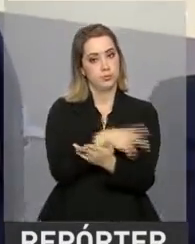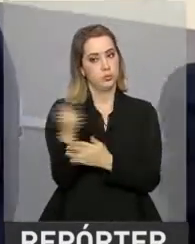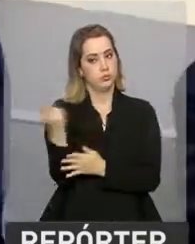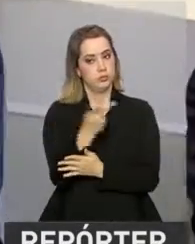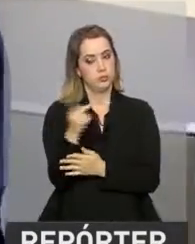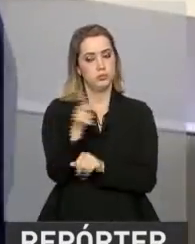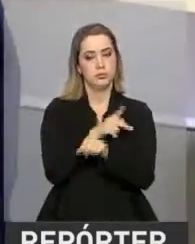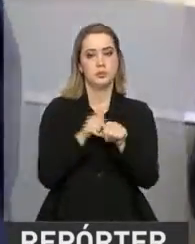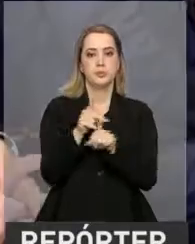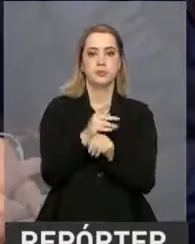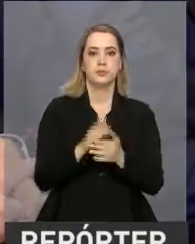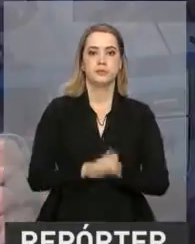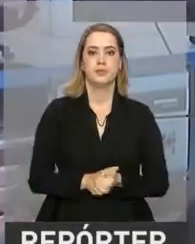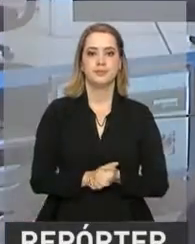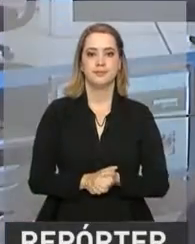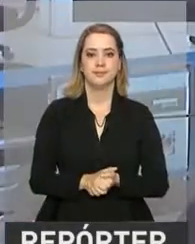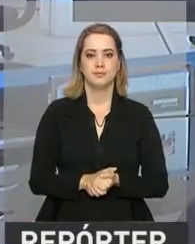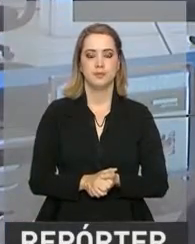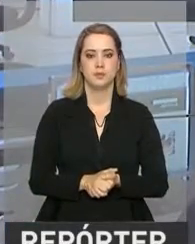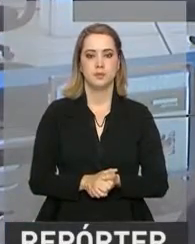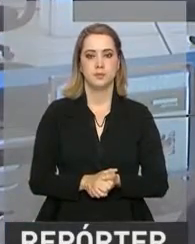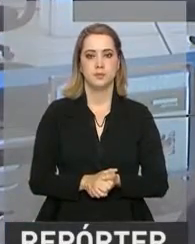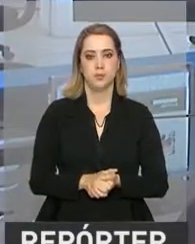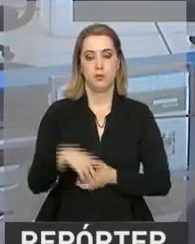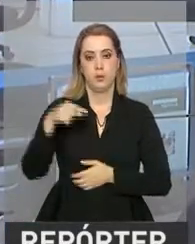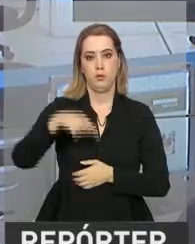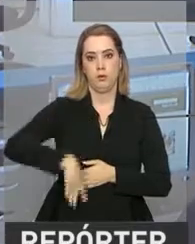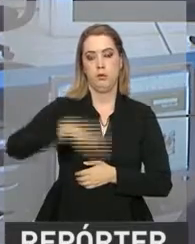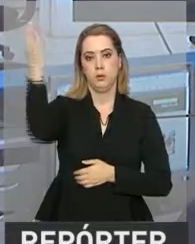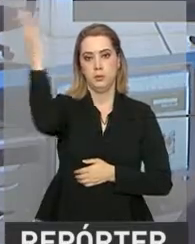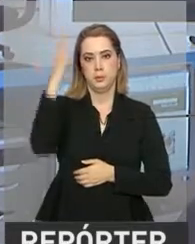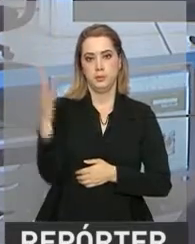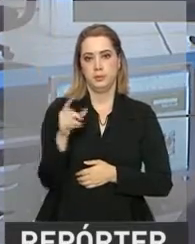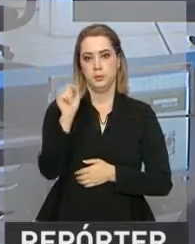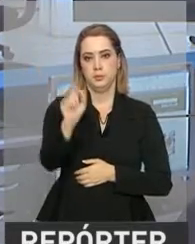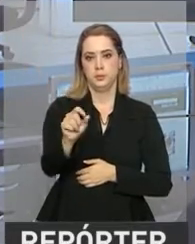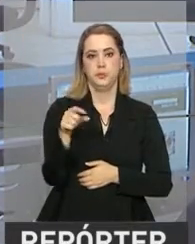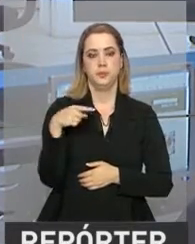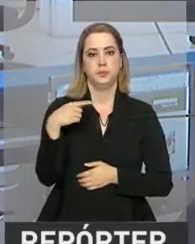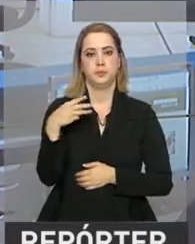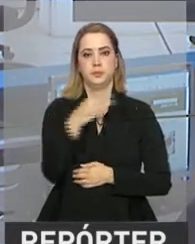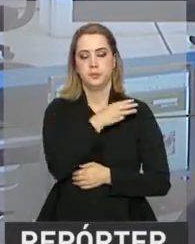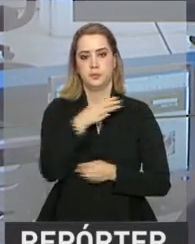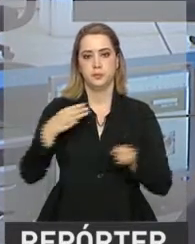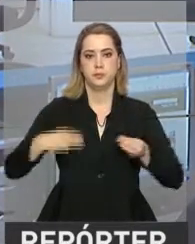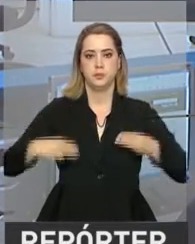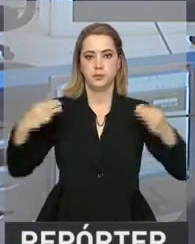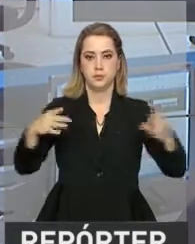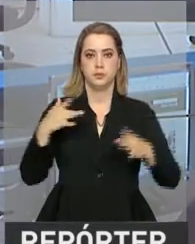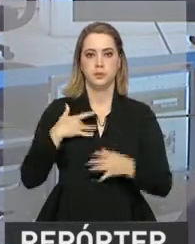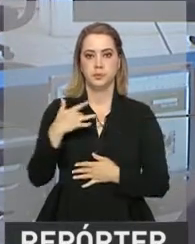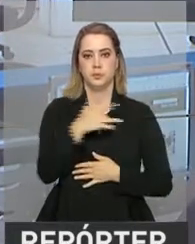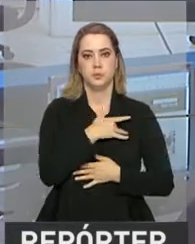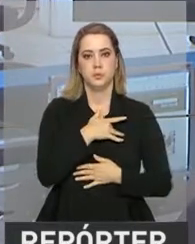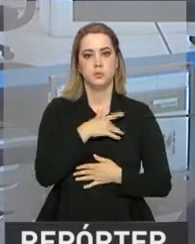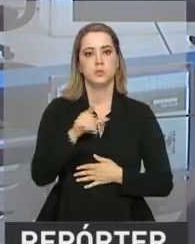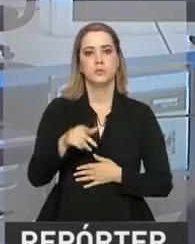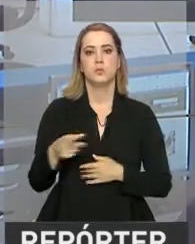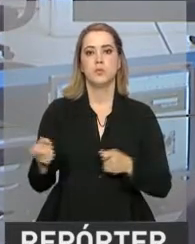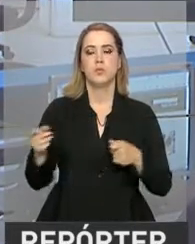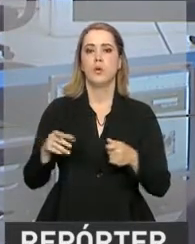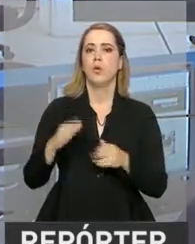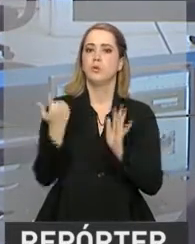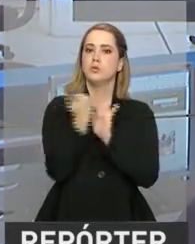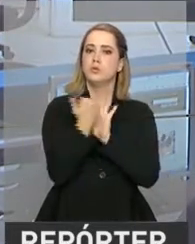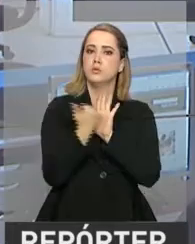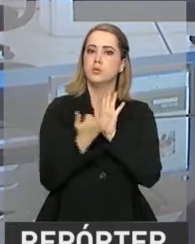entre os dois países. E aqui no Brasil, o Ministério da Saúde garantiu a renovação do programa Mais Médicos.